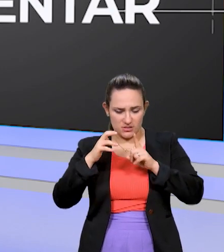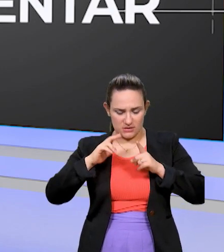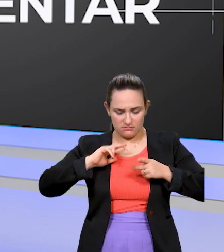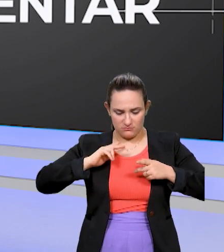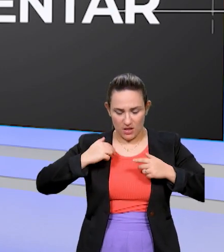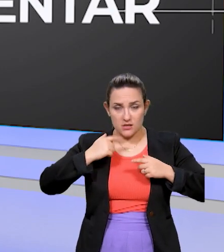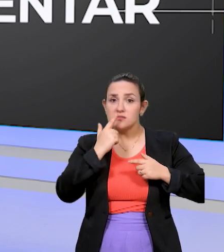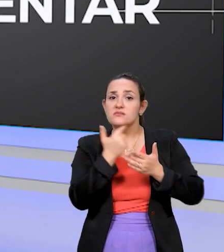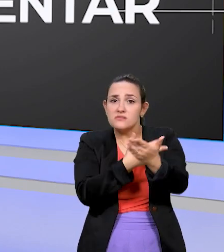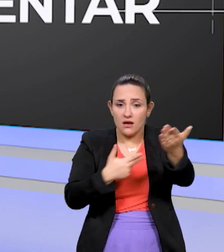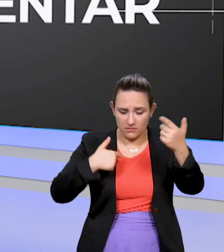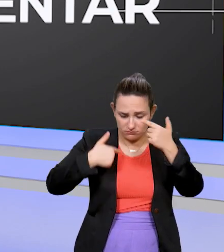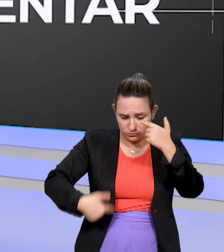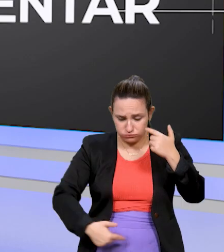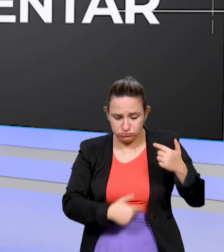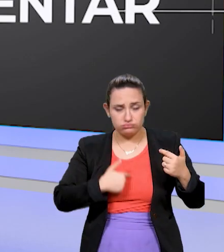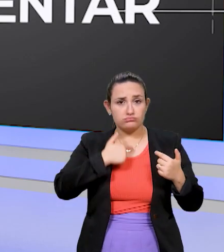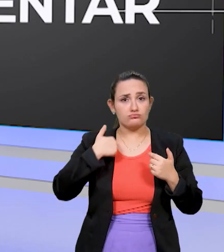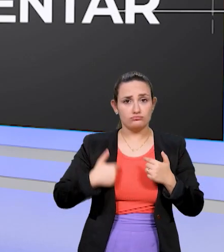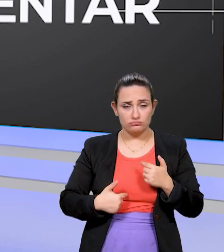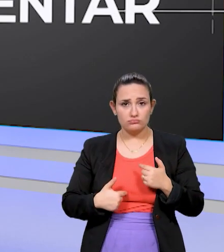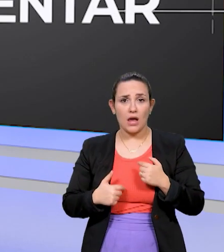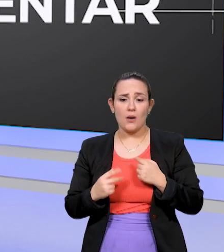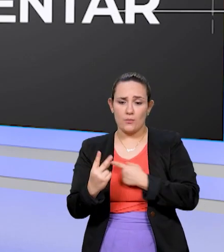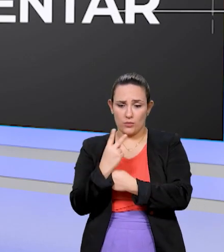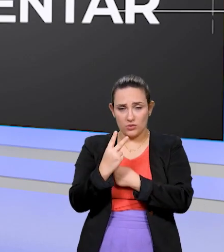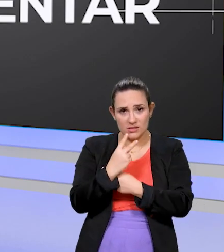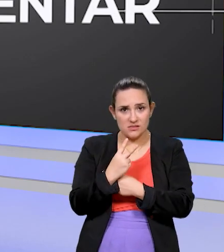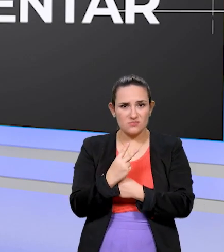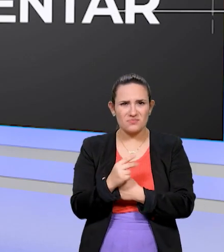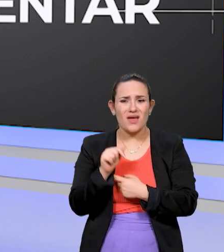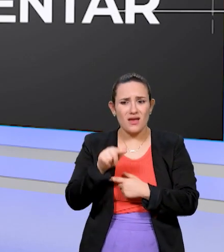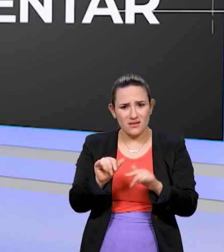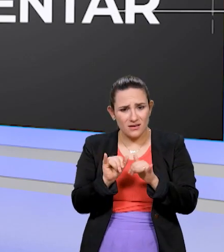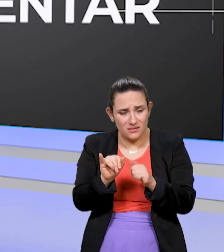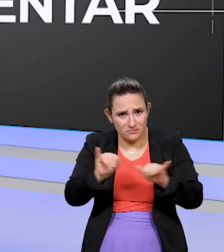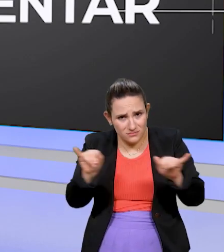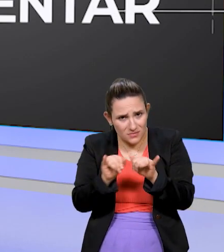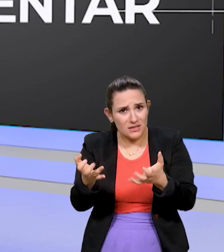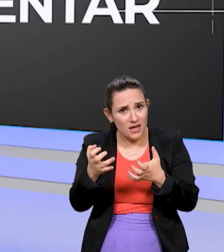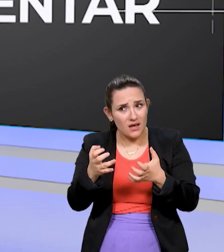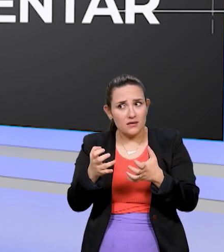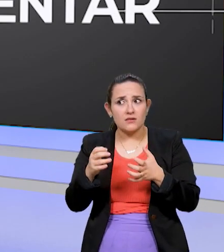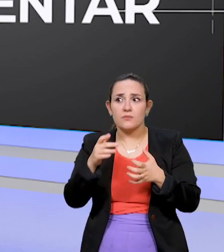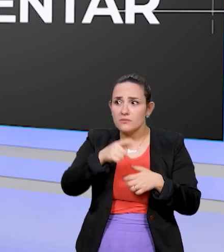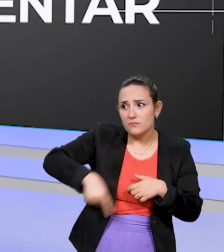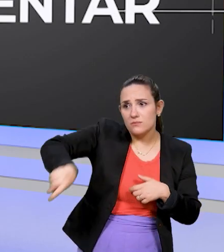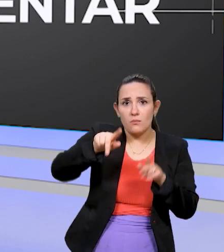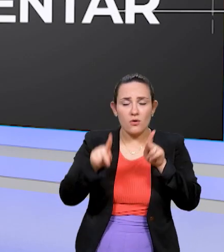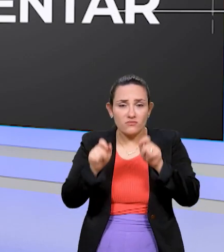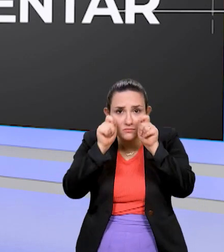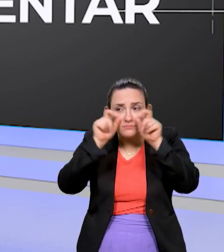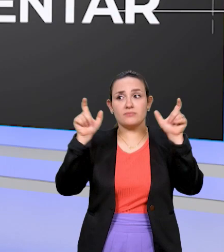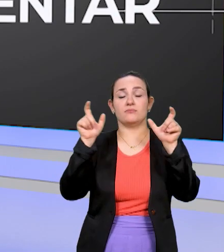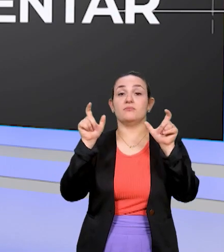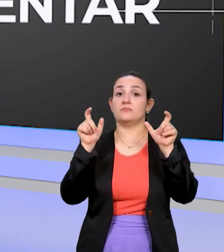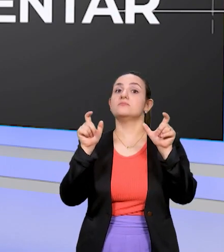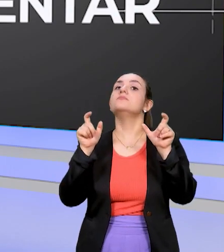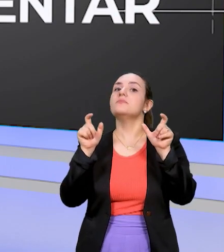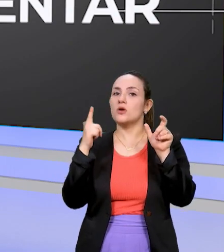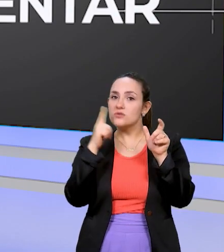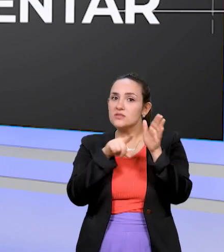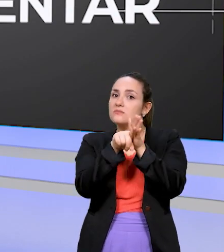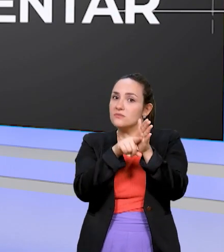circulação sanguínea. A campanha proposta pelo parlamentar quer alertar a população sobre o tema,